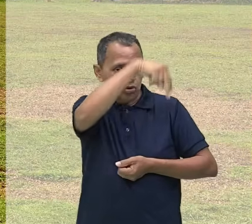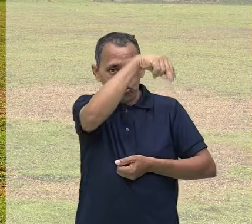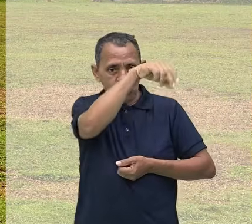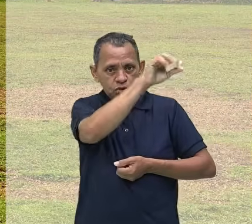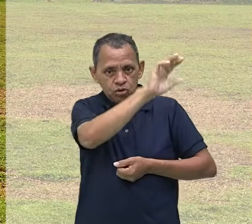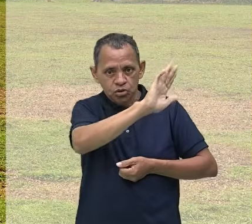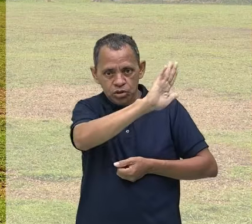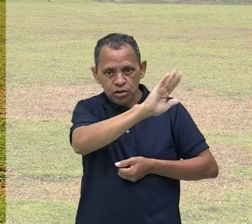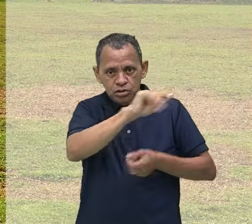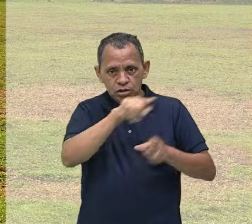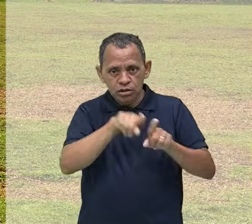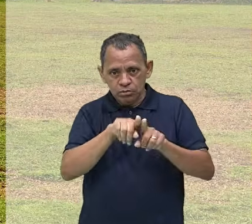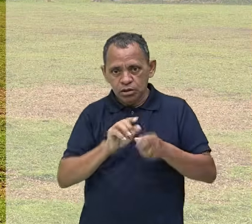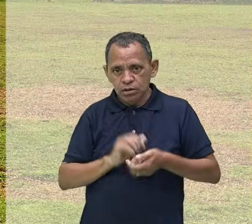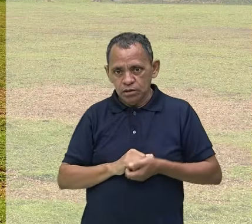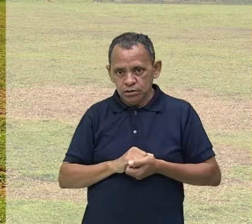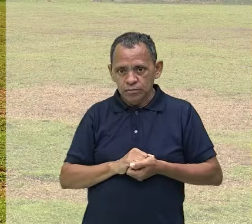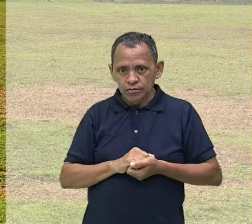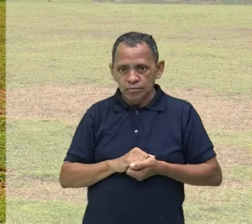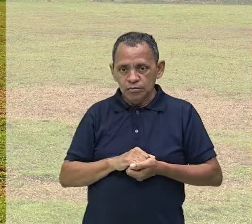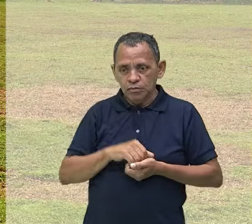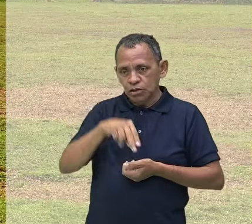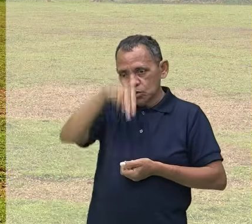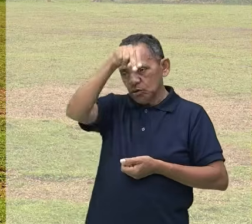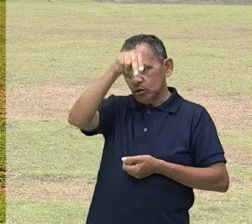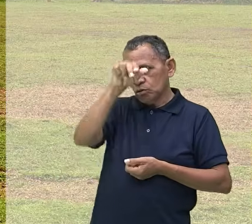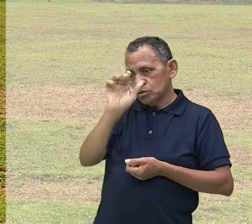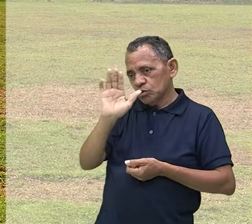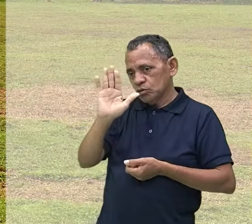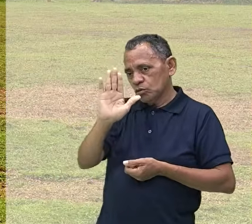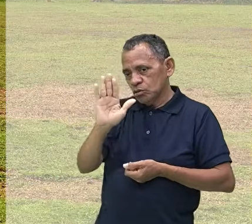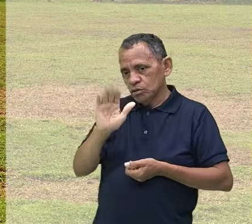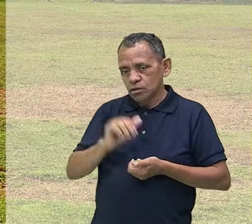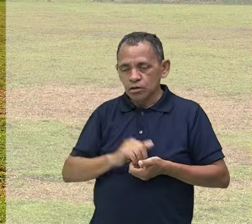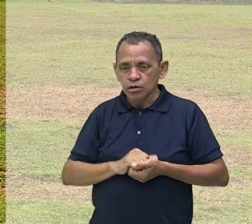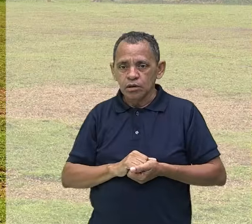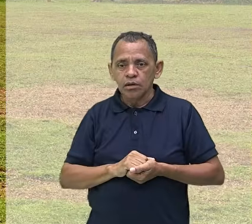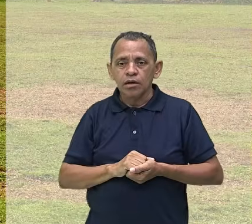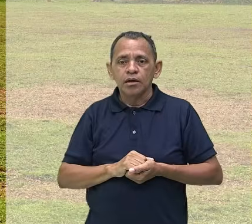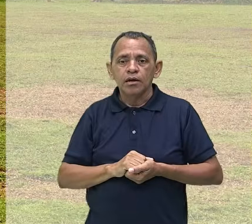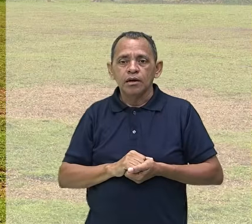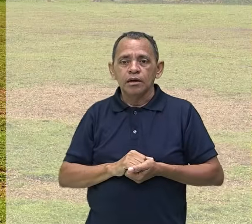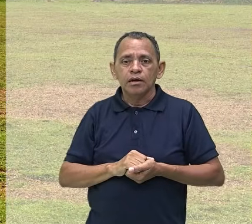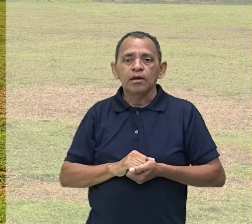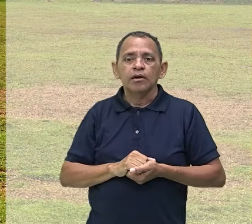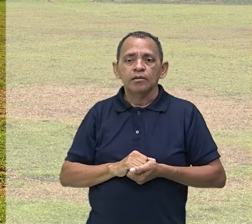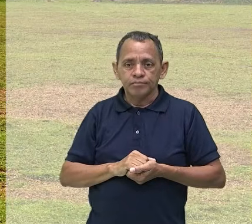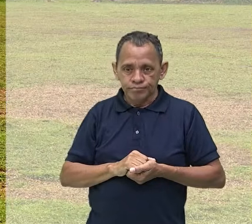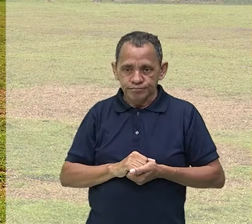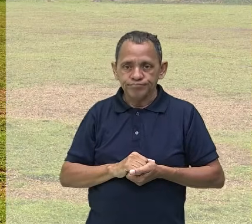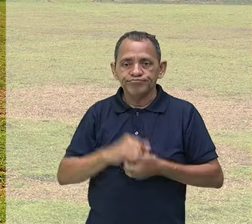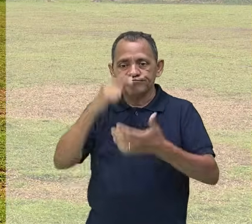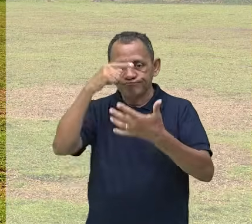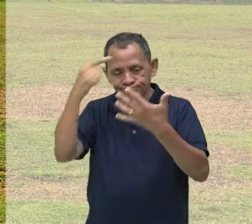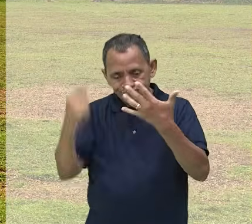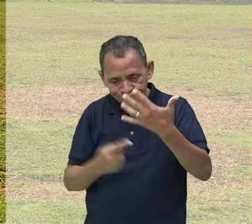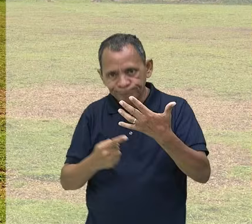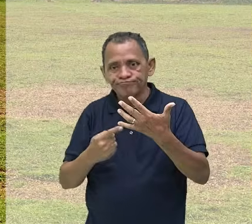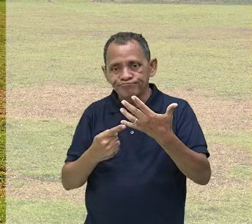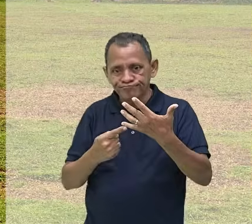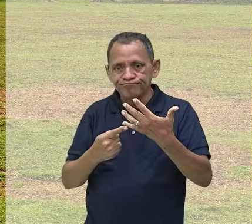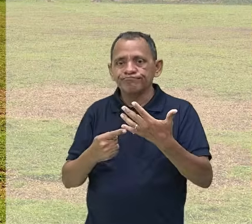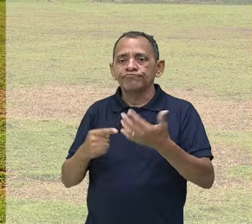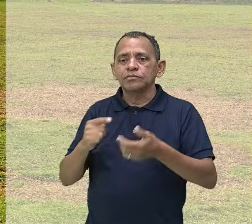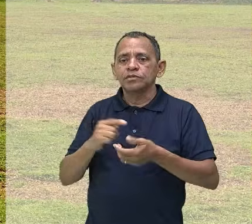Oeste-Noroeste e o Noroeste. Tá bom? Então, realmente, ele é bem mais específico a utilização dos pontos subcolaterais, que